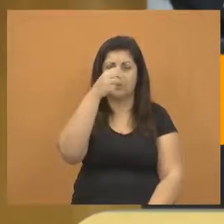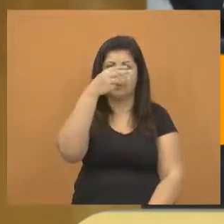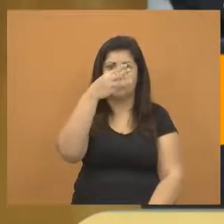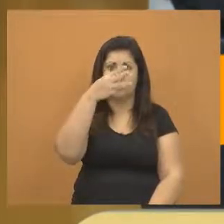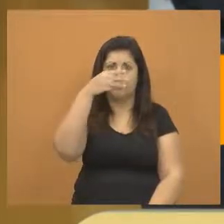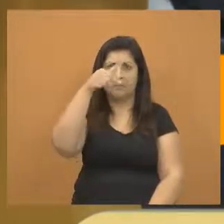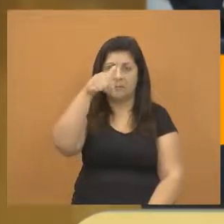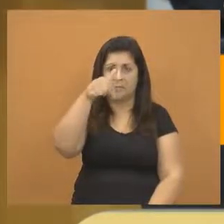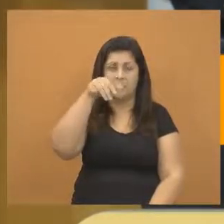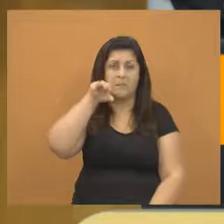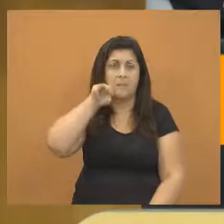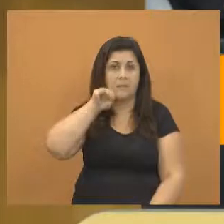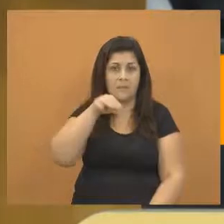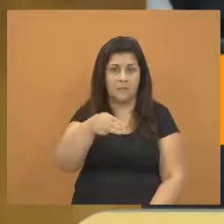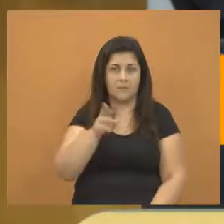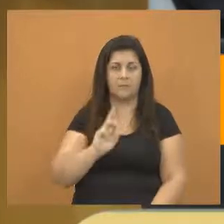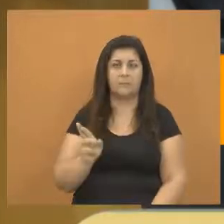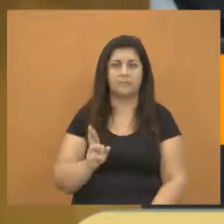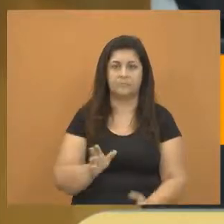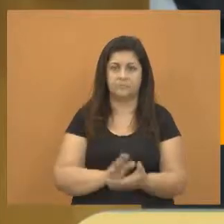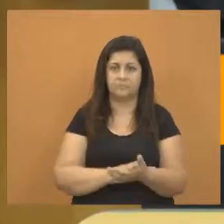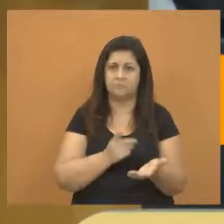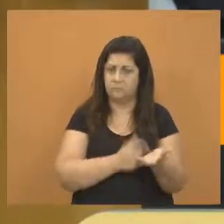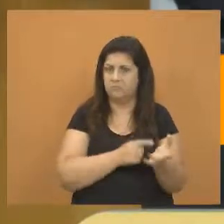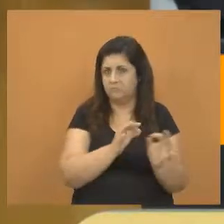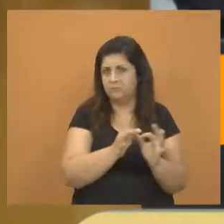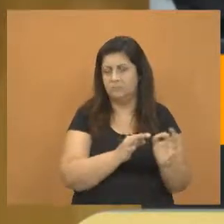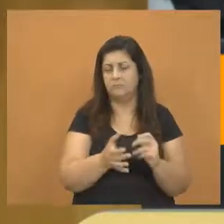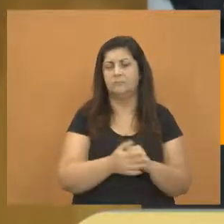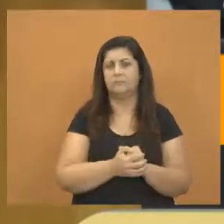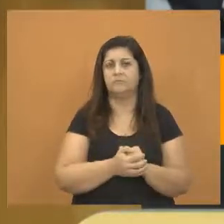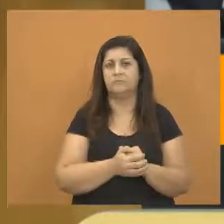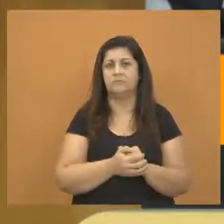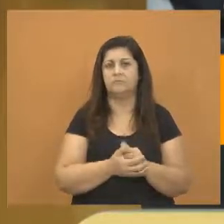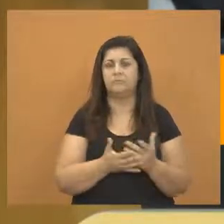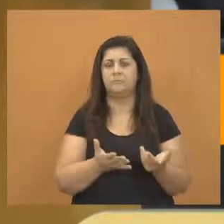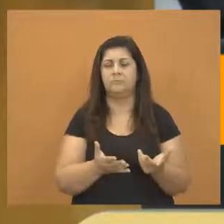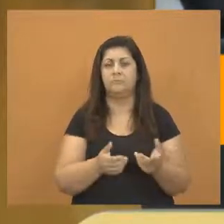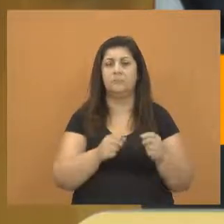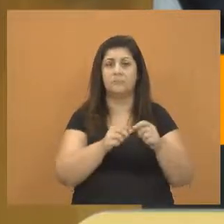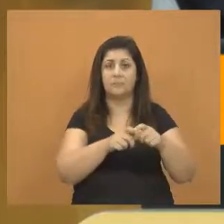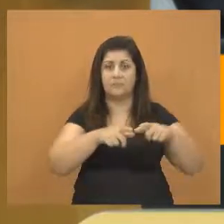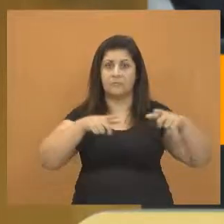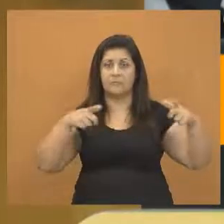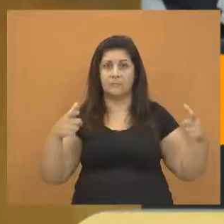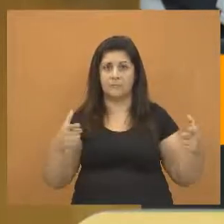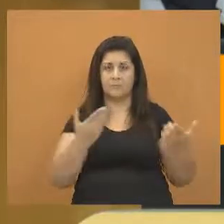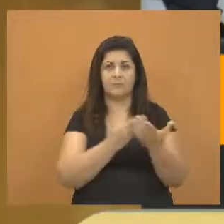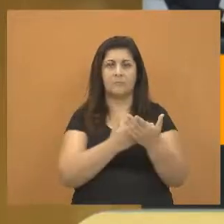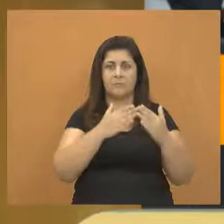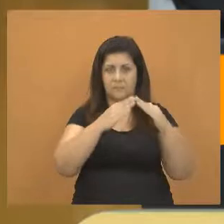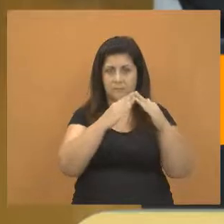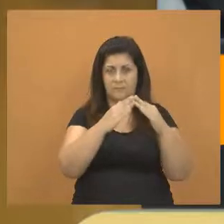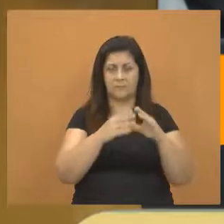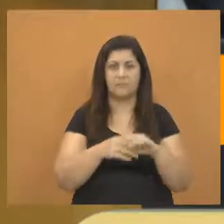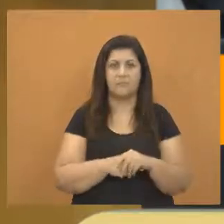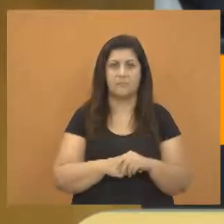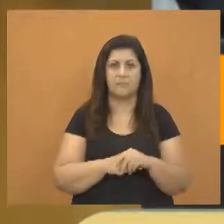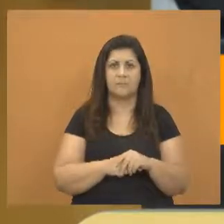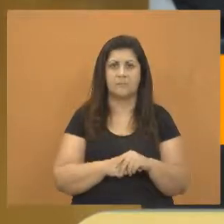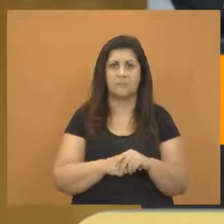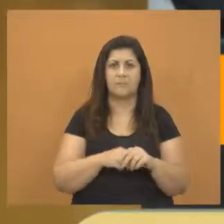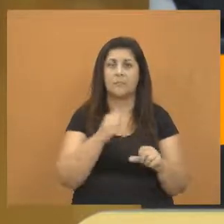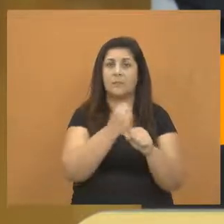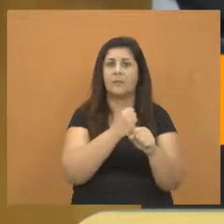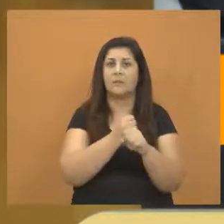milhões de reais. Dentre os projetos estruturantes estão a expansão das unidades escolares,